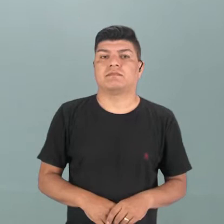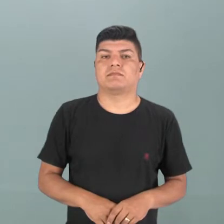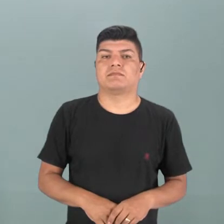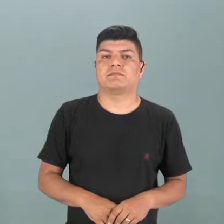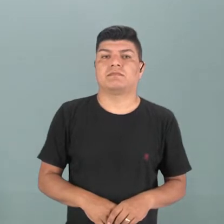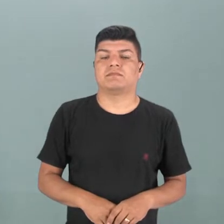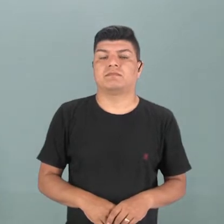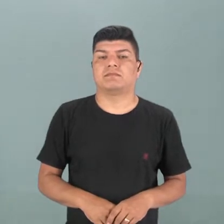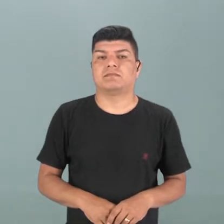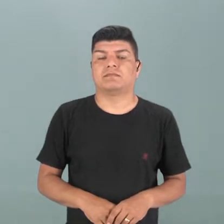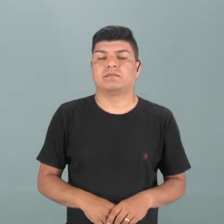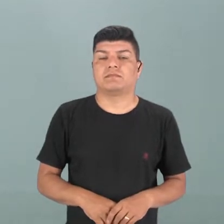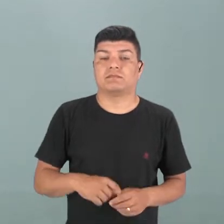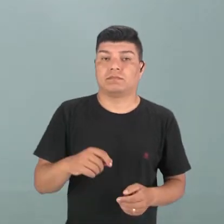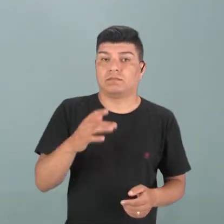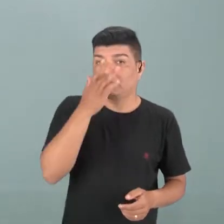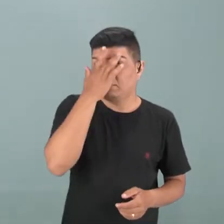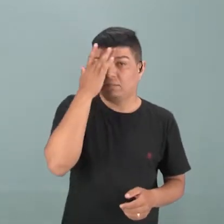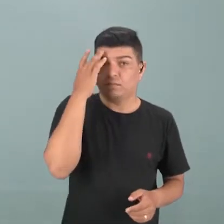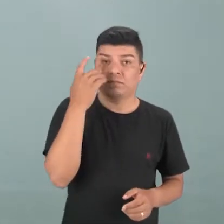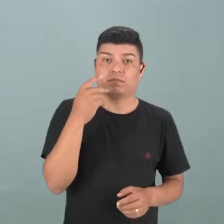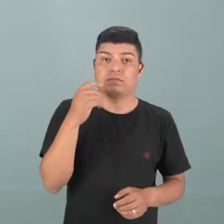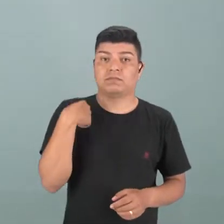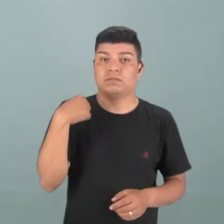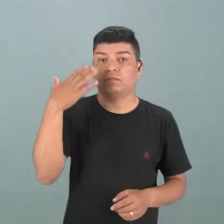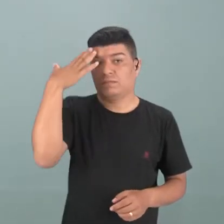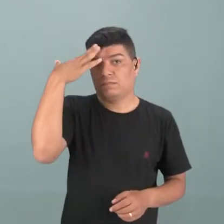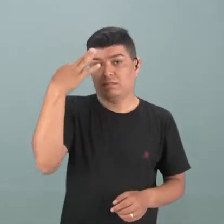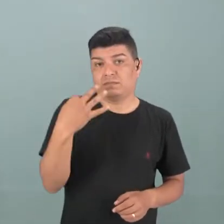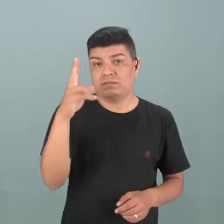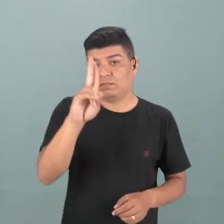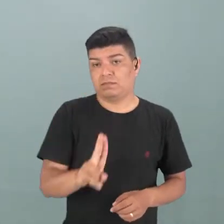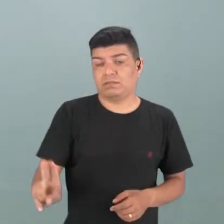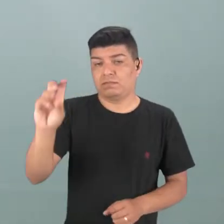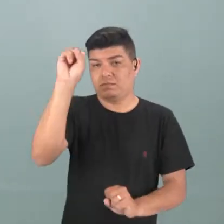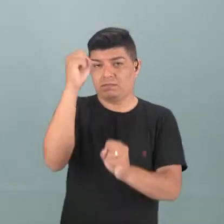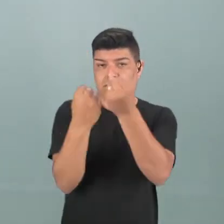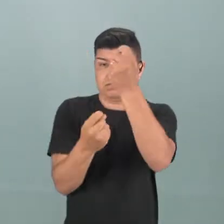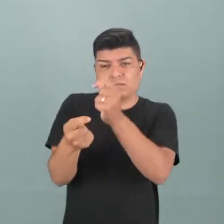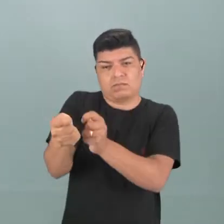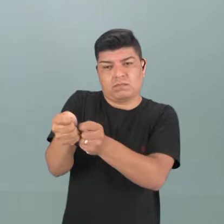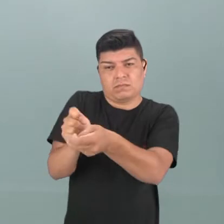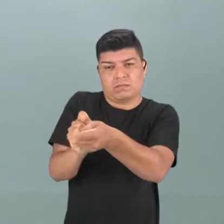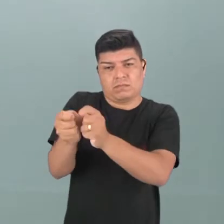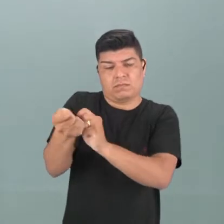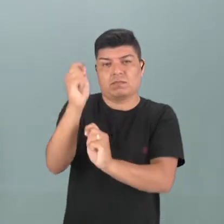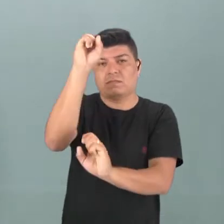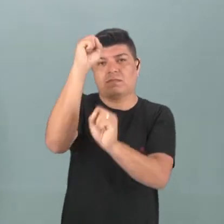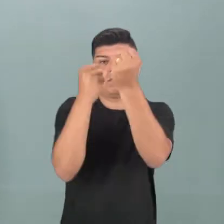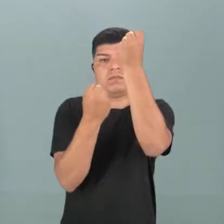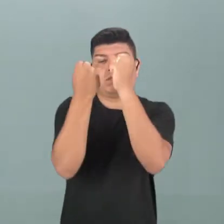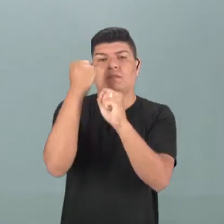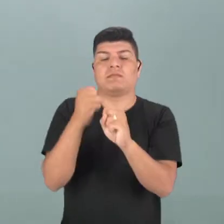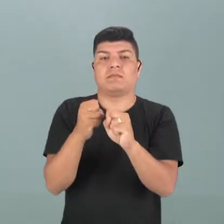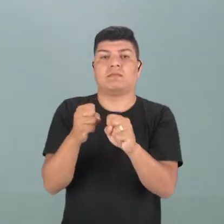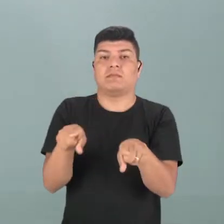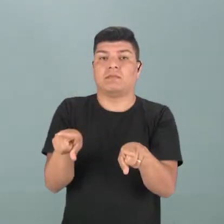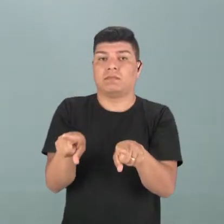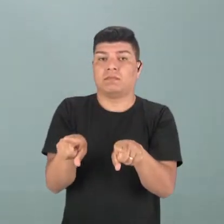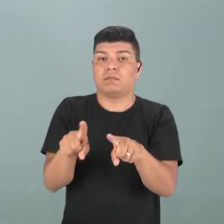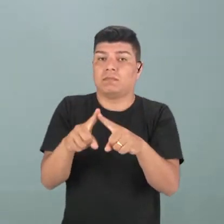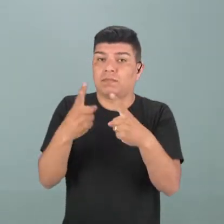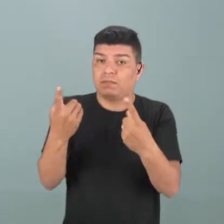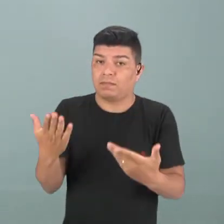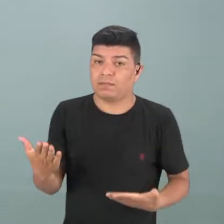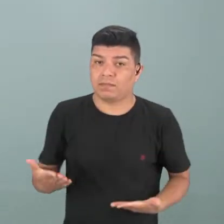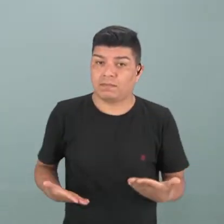aquelas pessoas que mexem nas máquinas, né? E controlam as máquinas. Mesmo assim, esse serviço